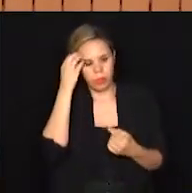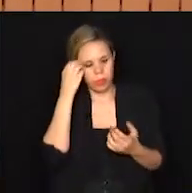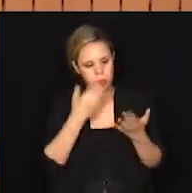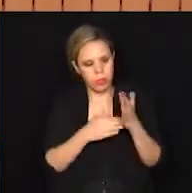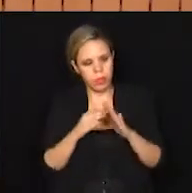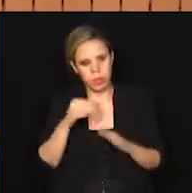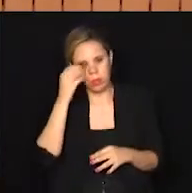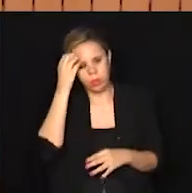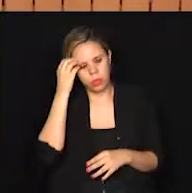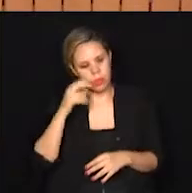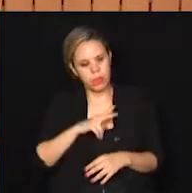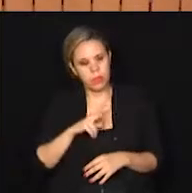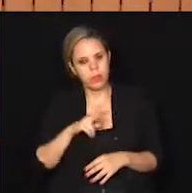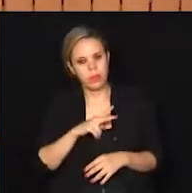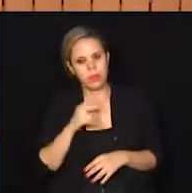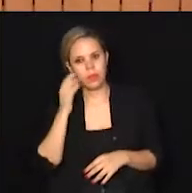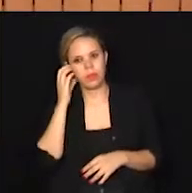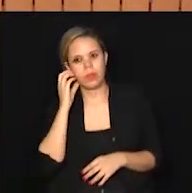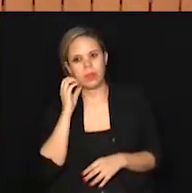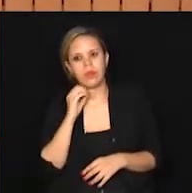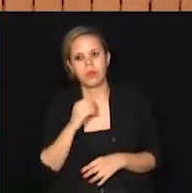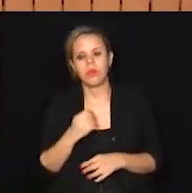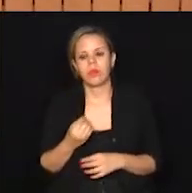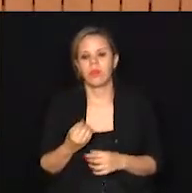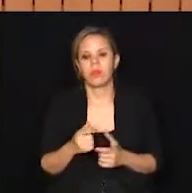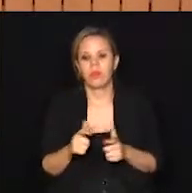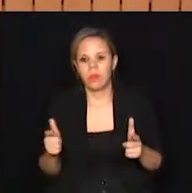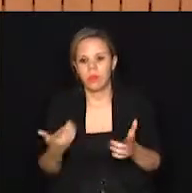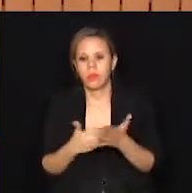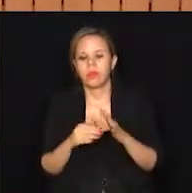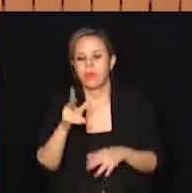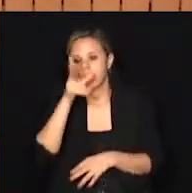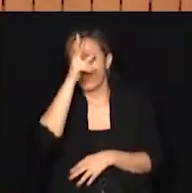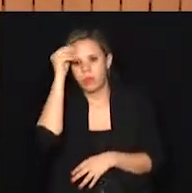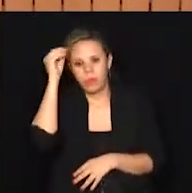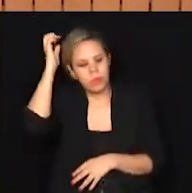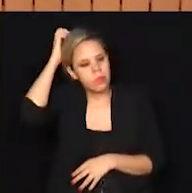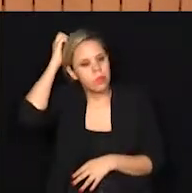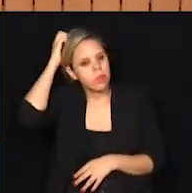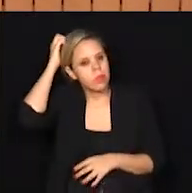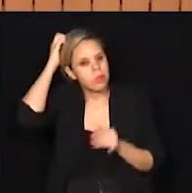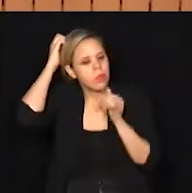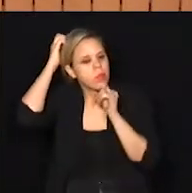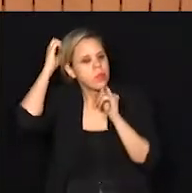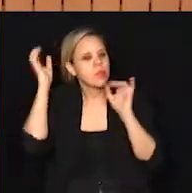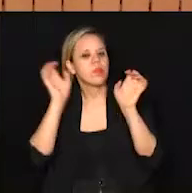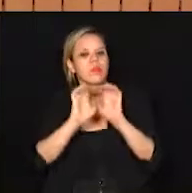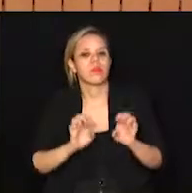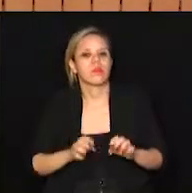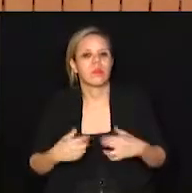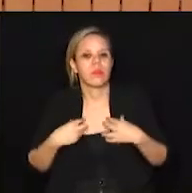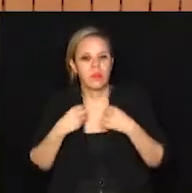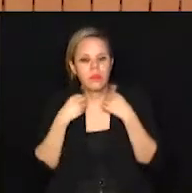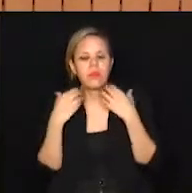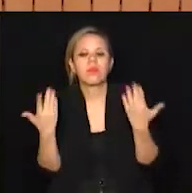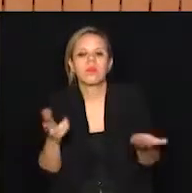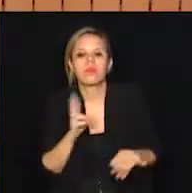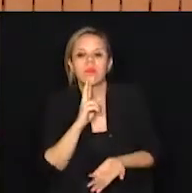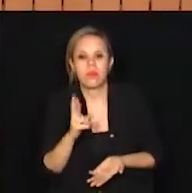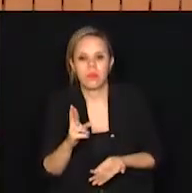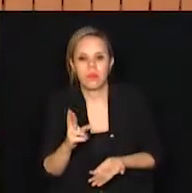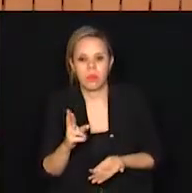escolas particulares e boa parte das escolas públicas, em relação, por exemplo, à infraestrutura. Então, qual a resposta que o